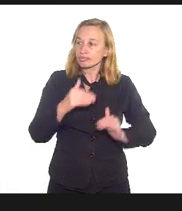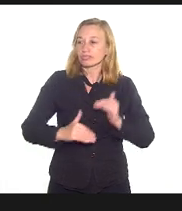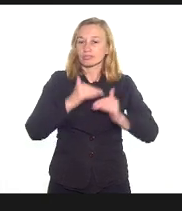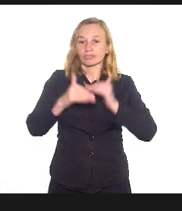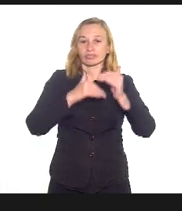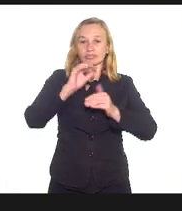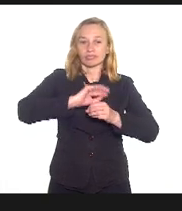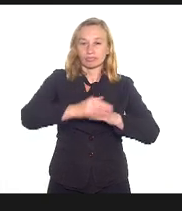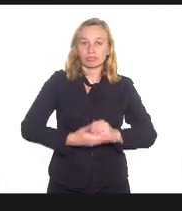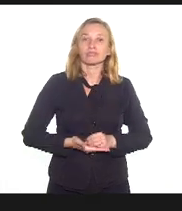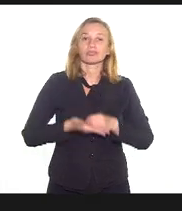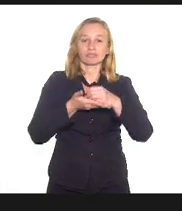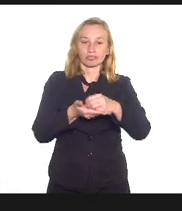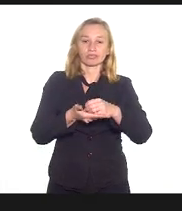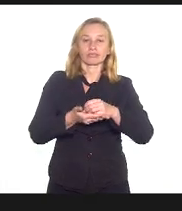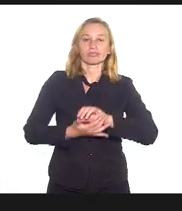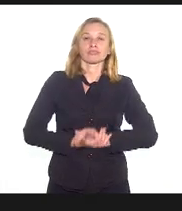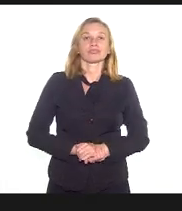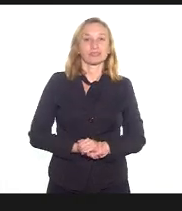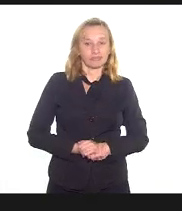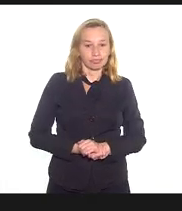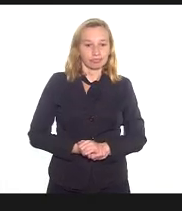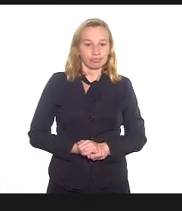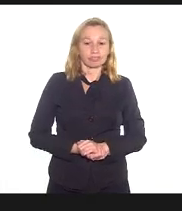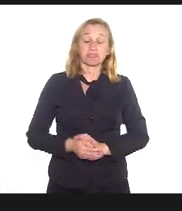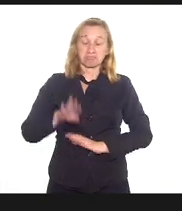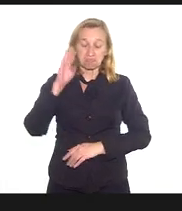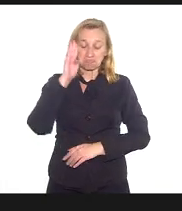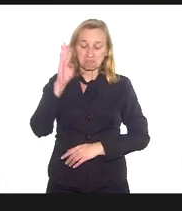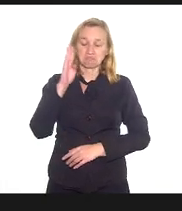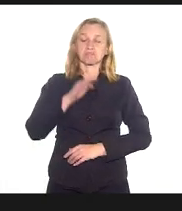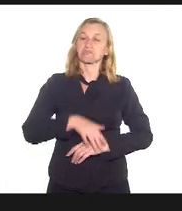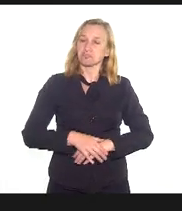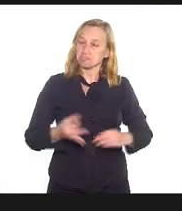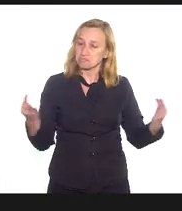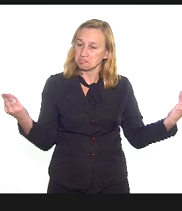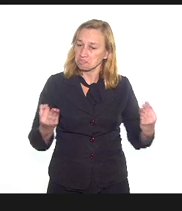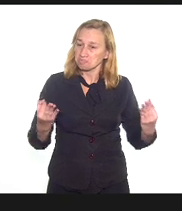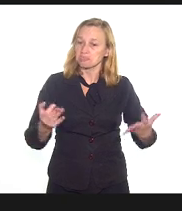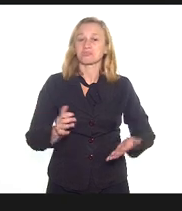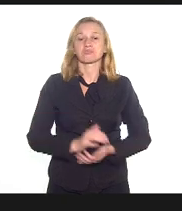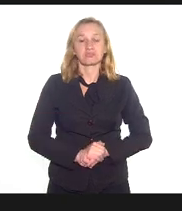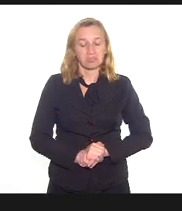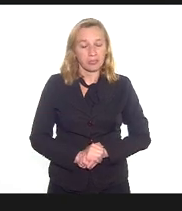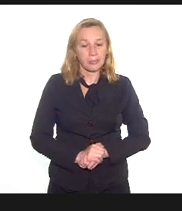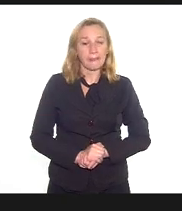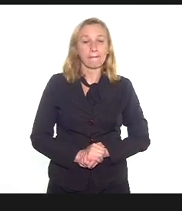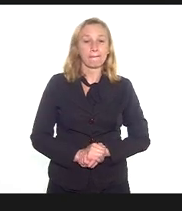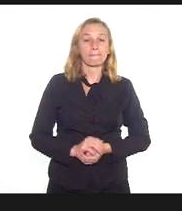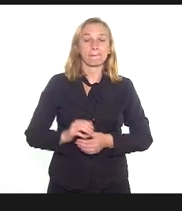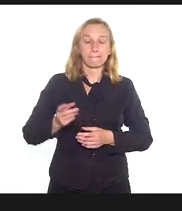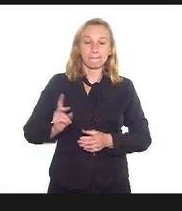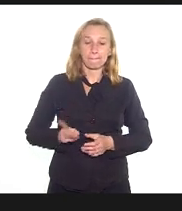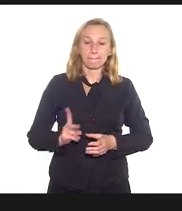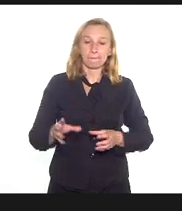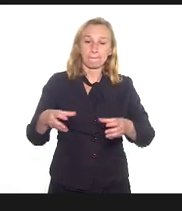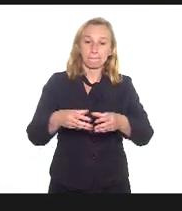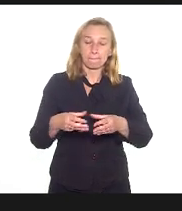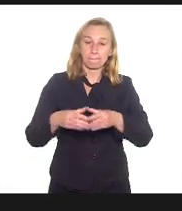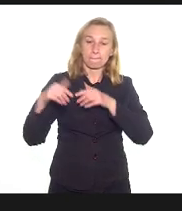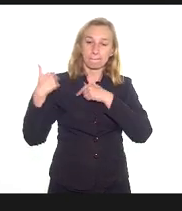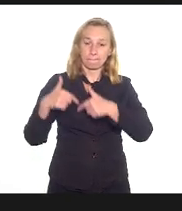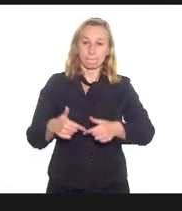desenvolvimento sustentável é primordial para a permanência das nossas comunidades. E nós temos na